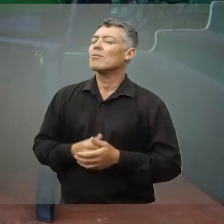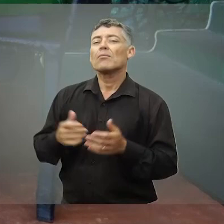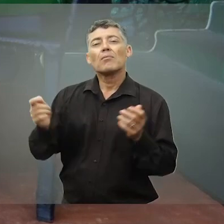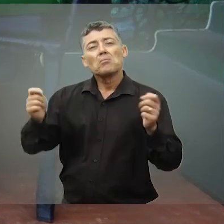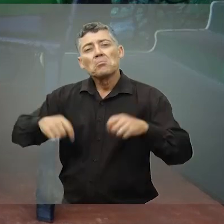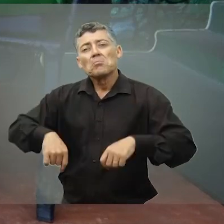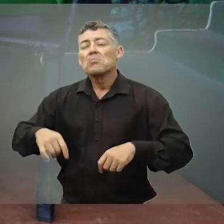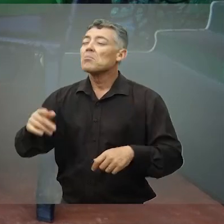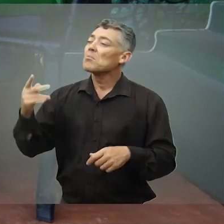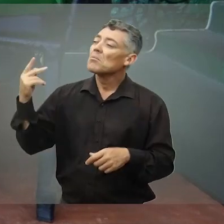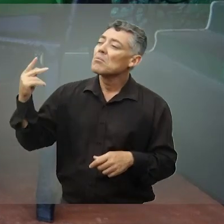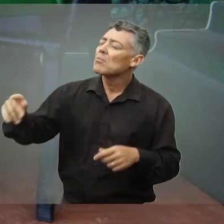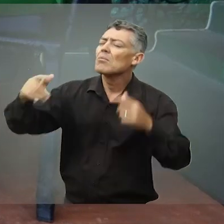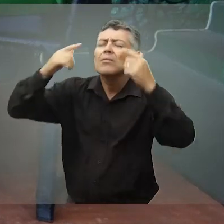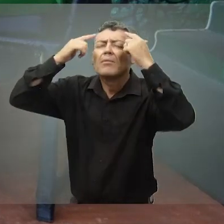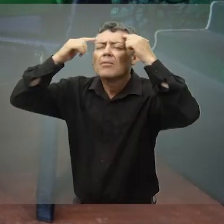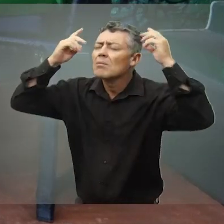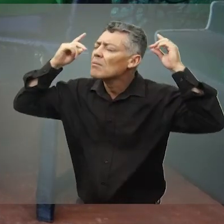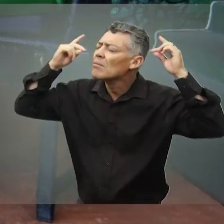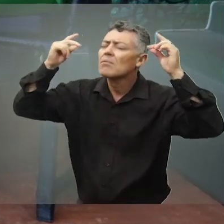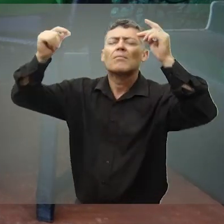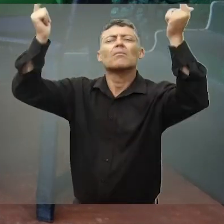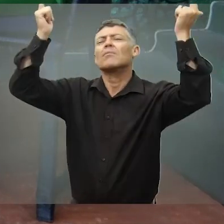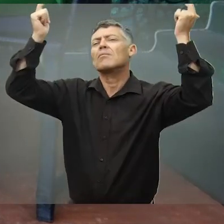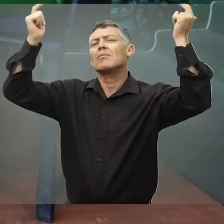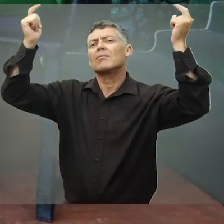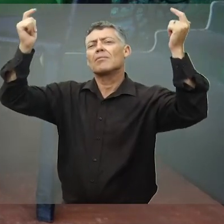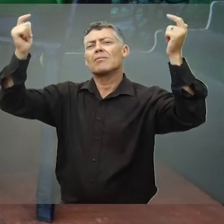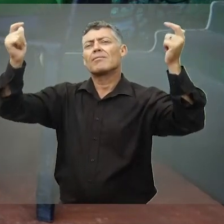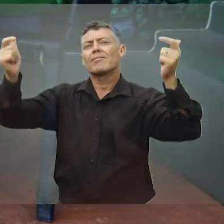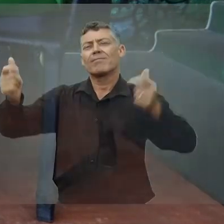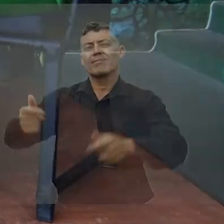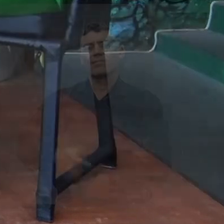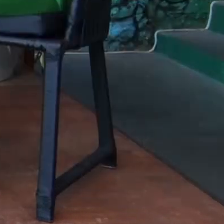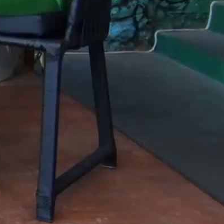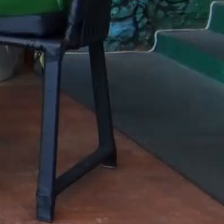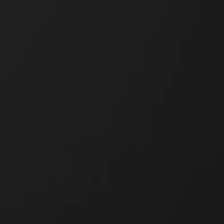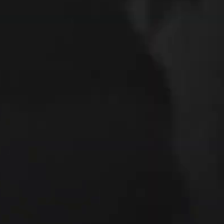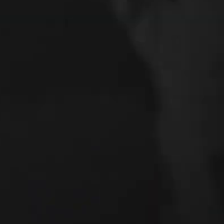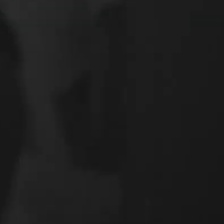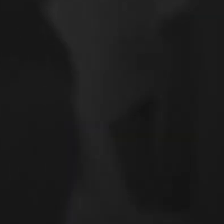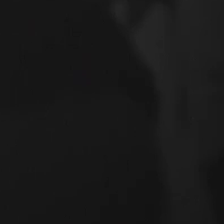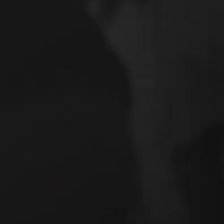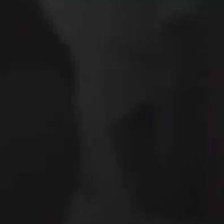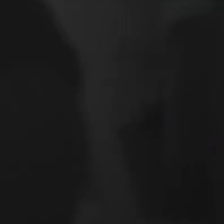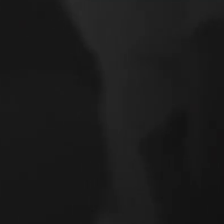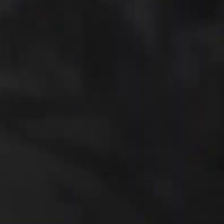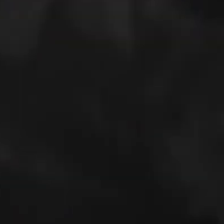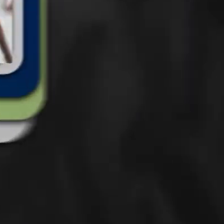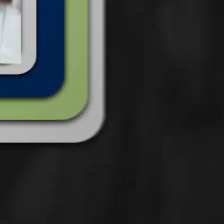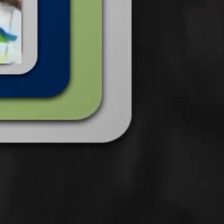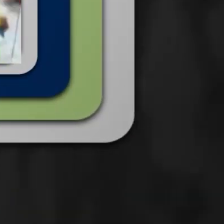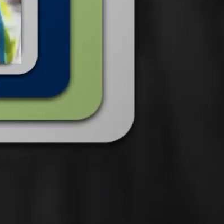vier. O que der na cabeça.